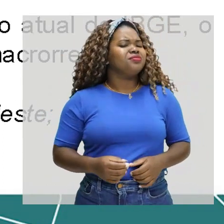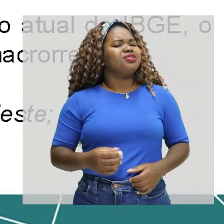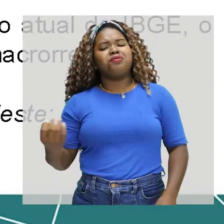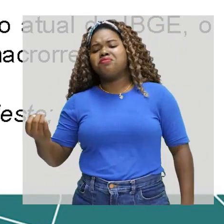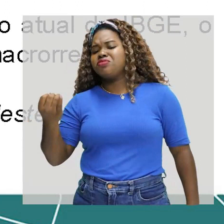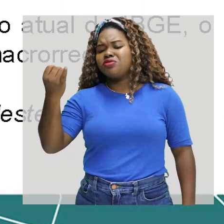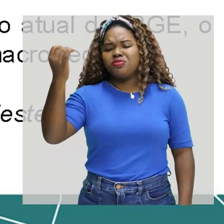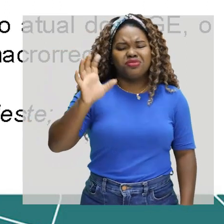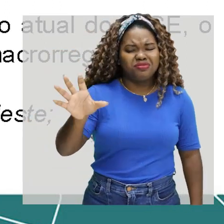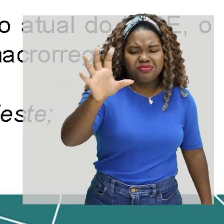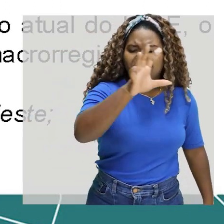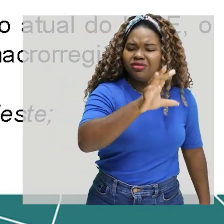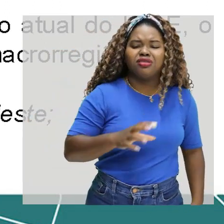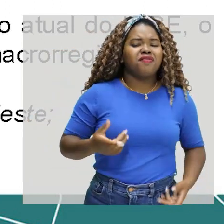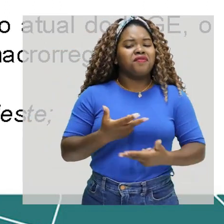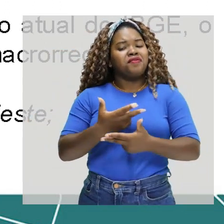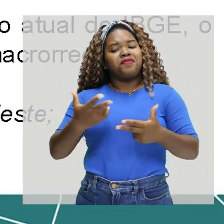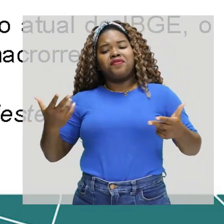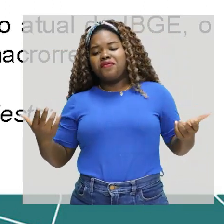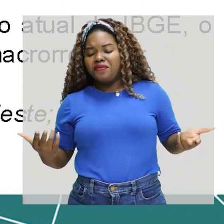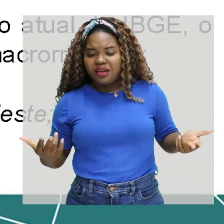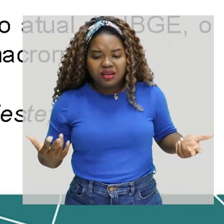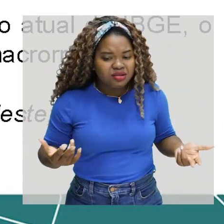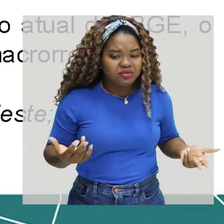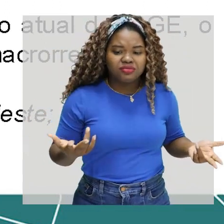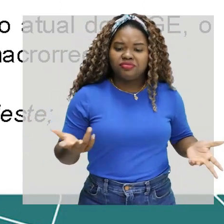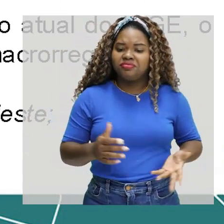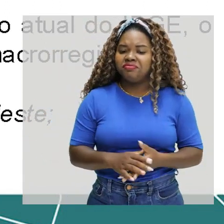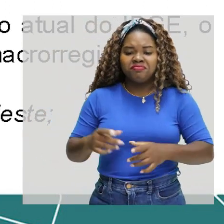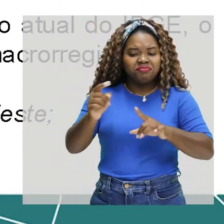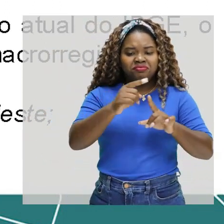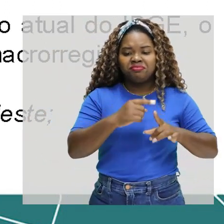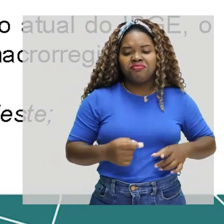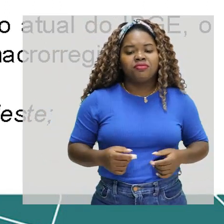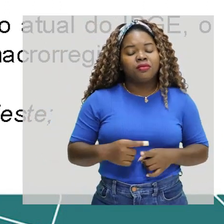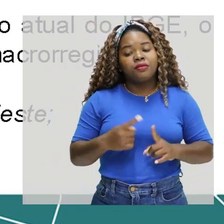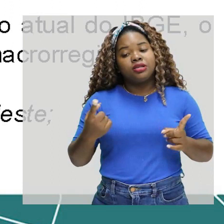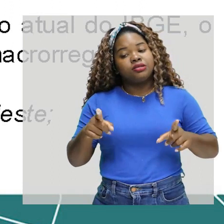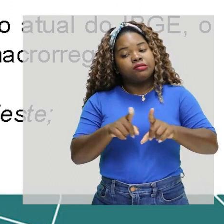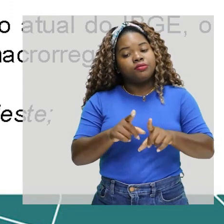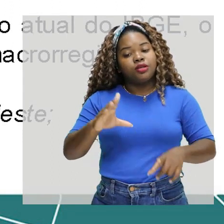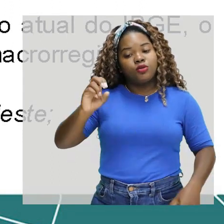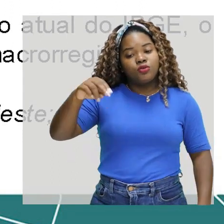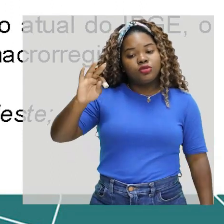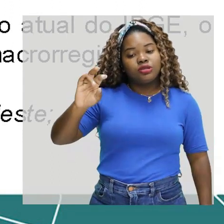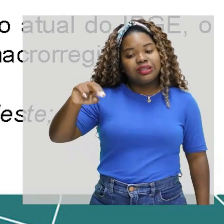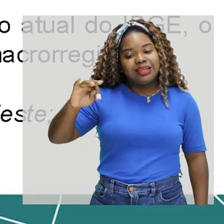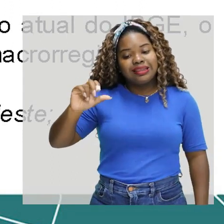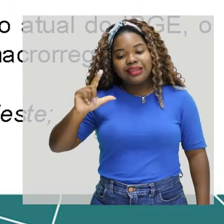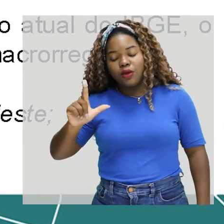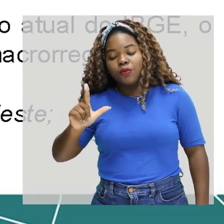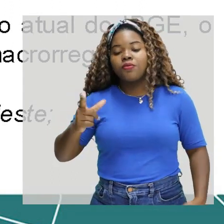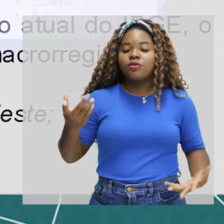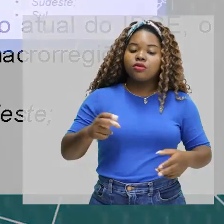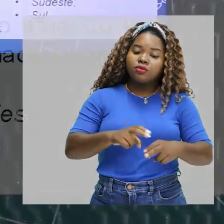territoriais também bem grandes né prazer é um país Continental Tá certo e até por isso galera tá o nosso país Ele vai ser